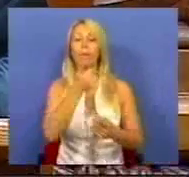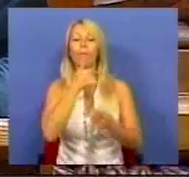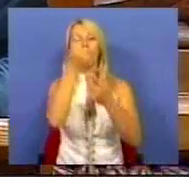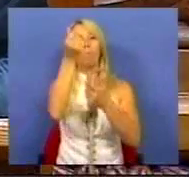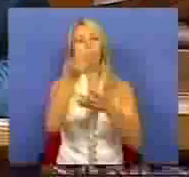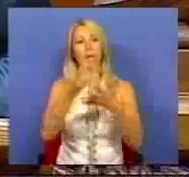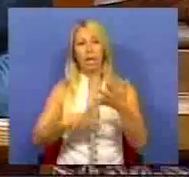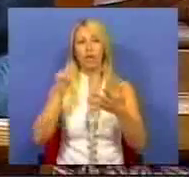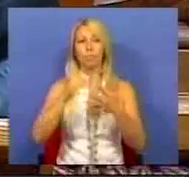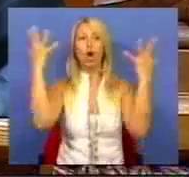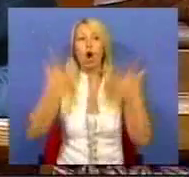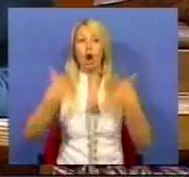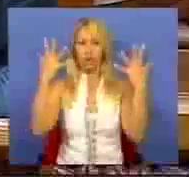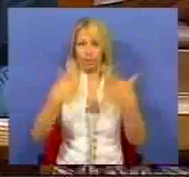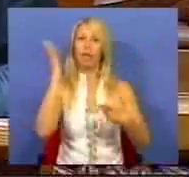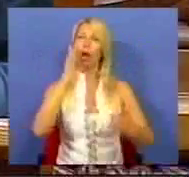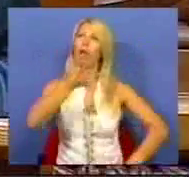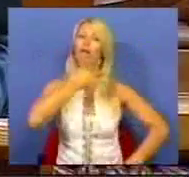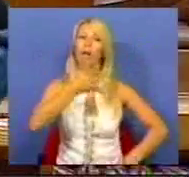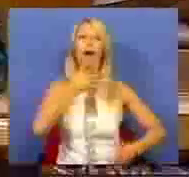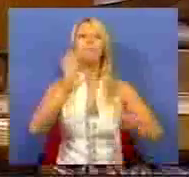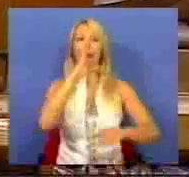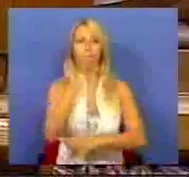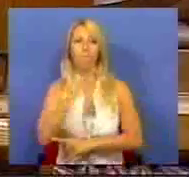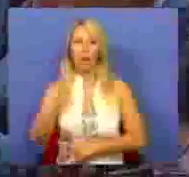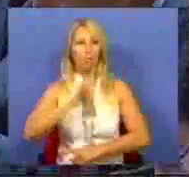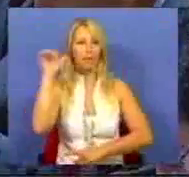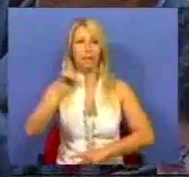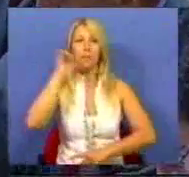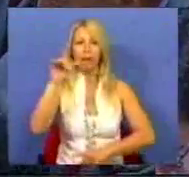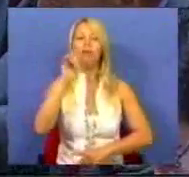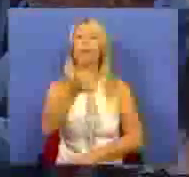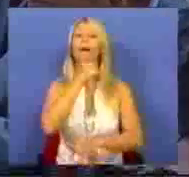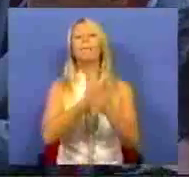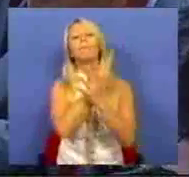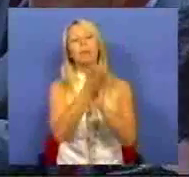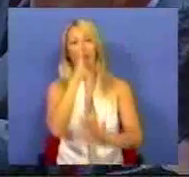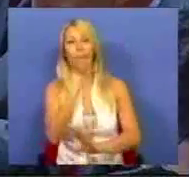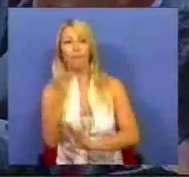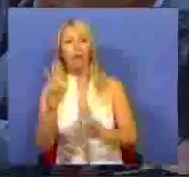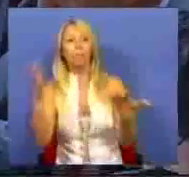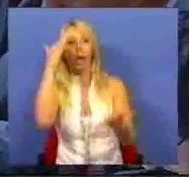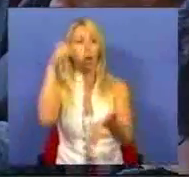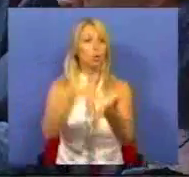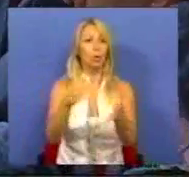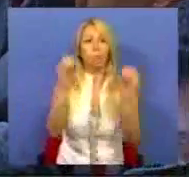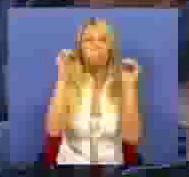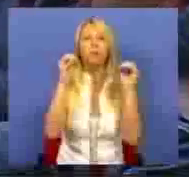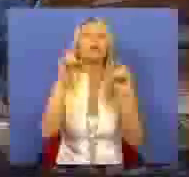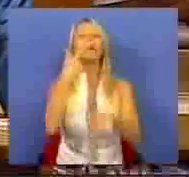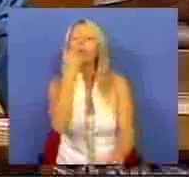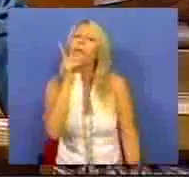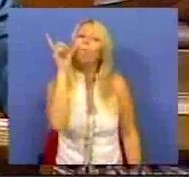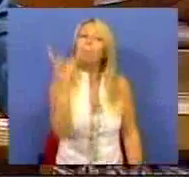orçamentais que foram anunciadas e não foram aplicadas, das medidas que foram concretizadas e não tiveram efeito e, numa